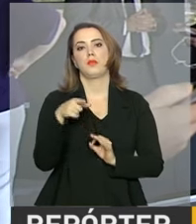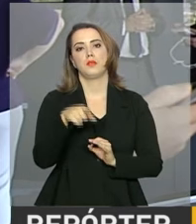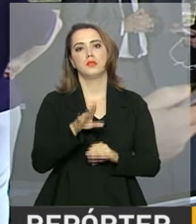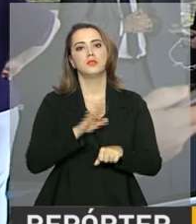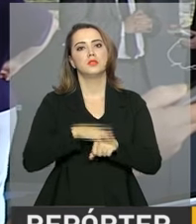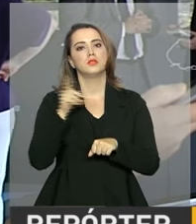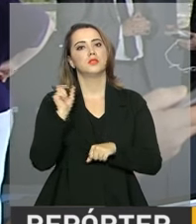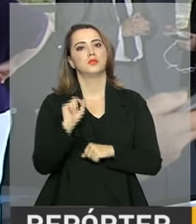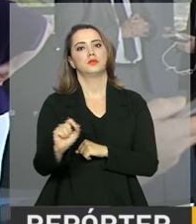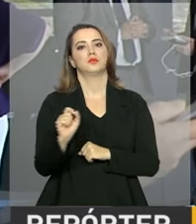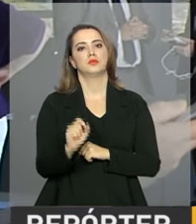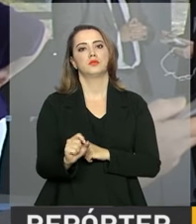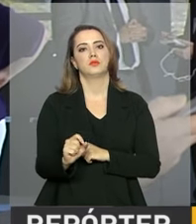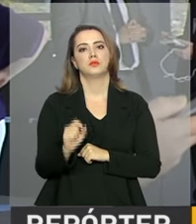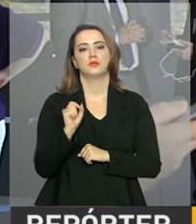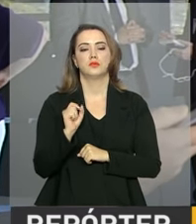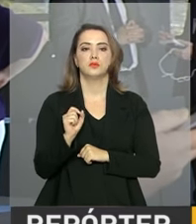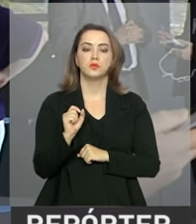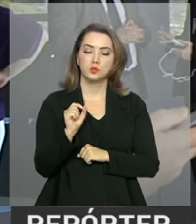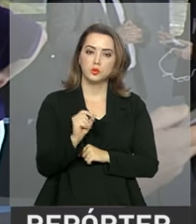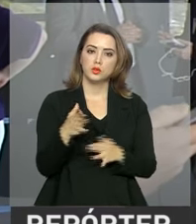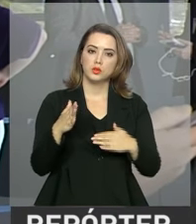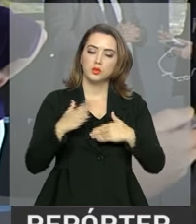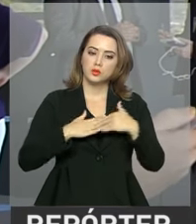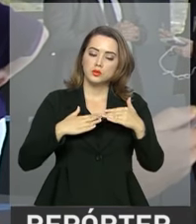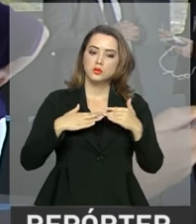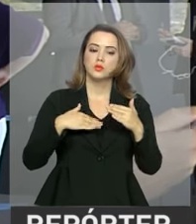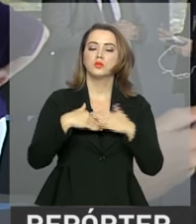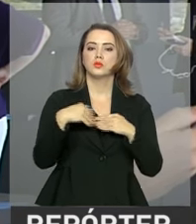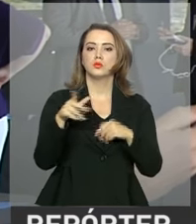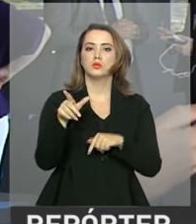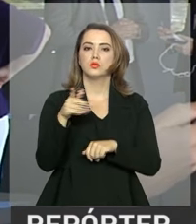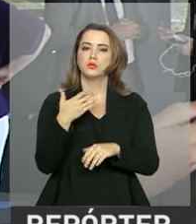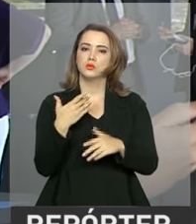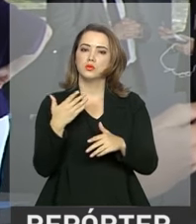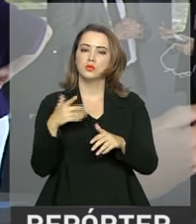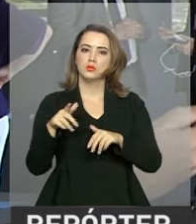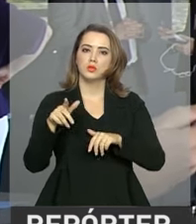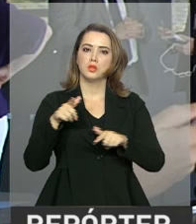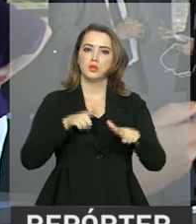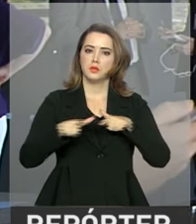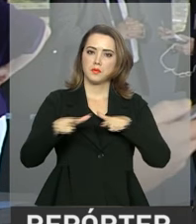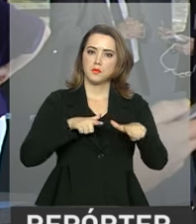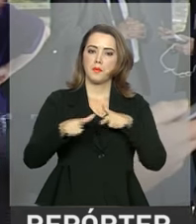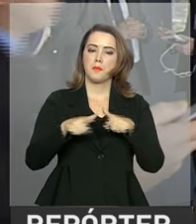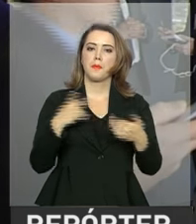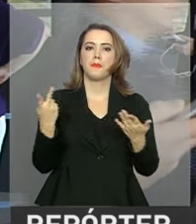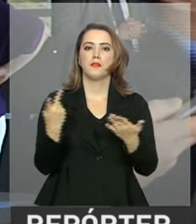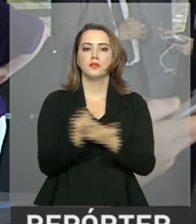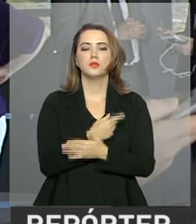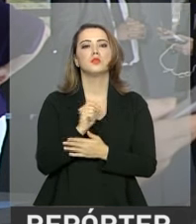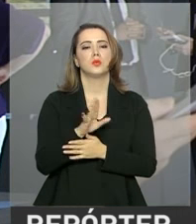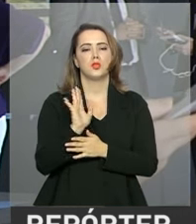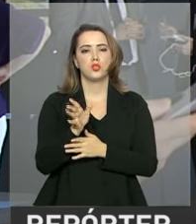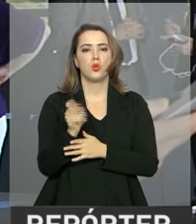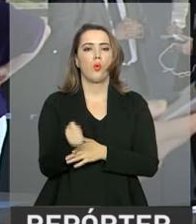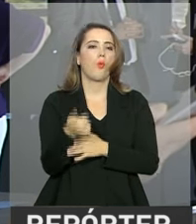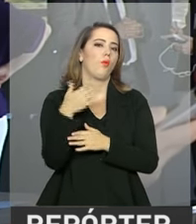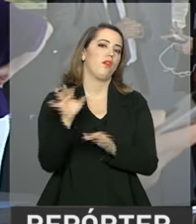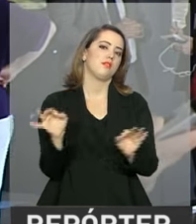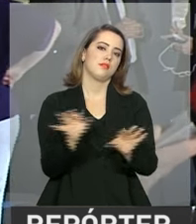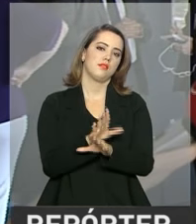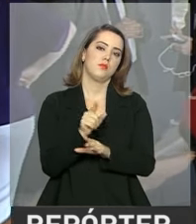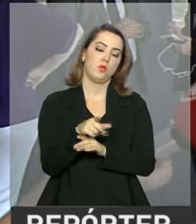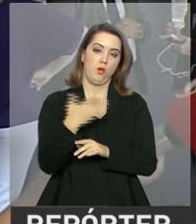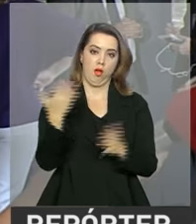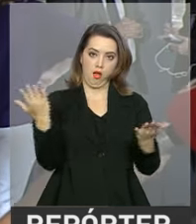maioria das ações que eram necessárias para as Olimpíadas já estão concluídas. Nós estamos agora na